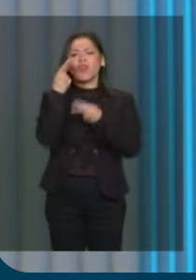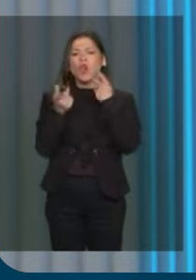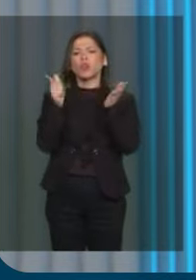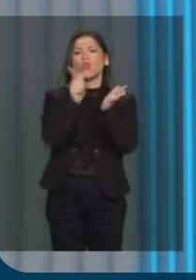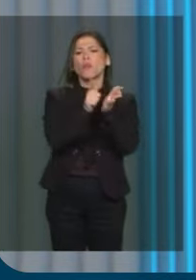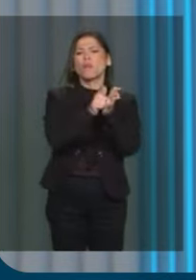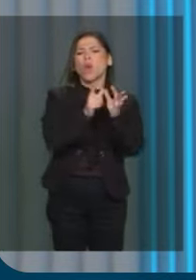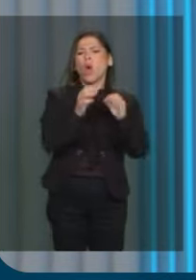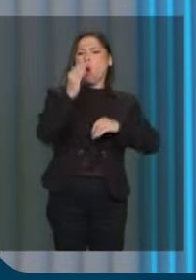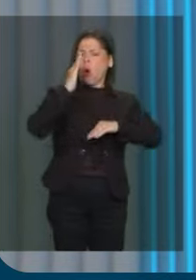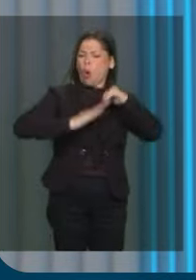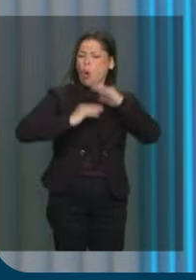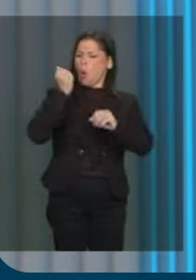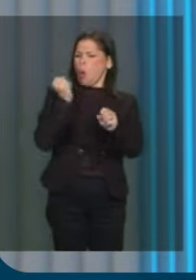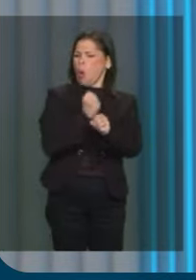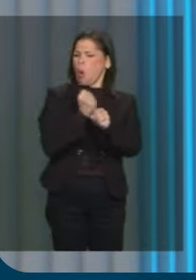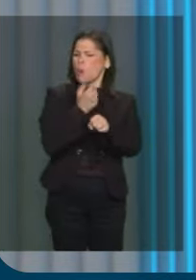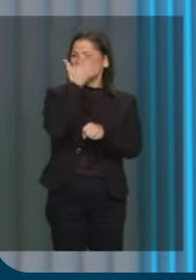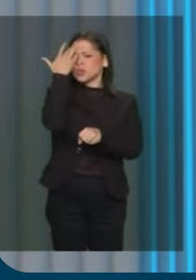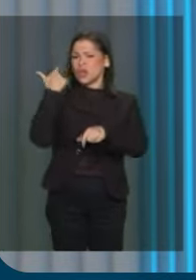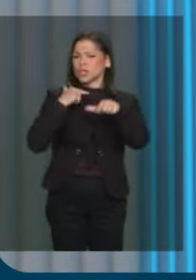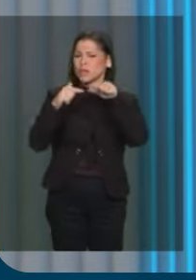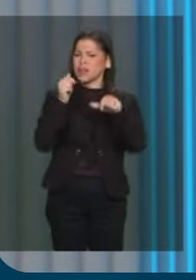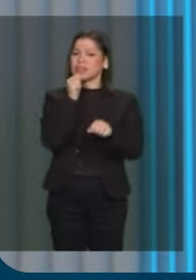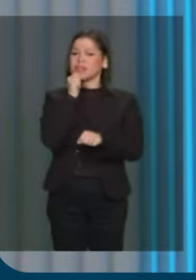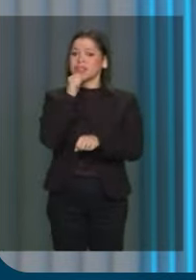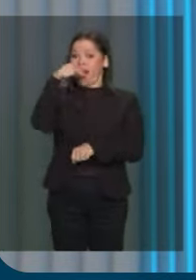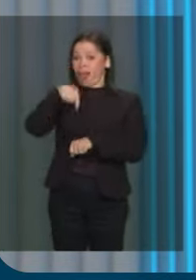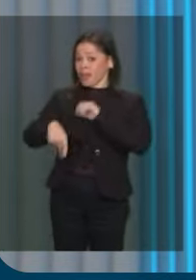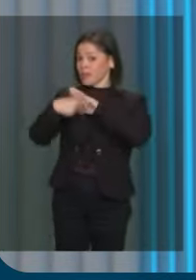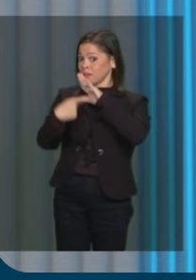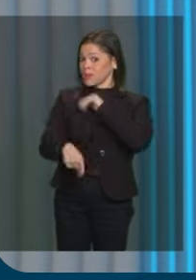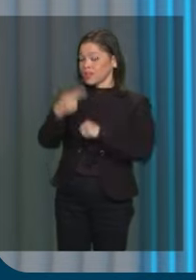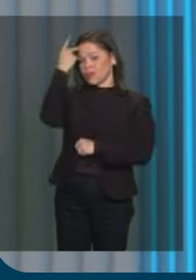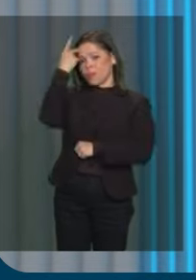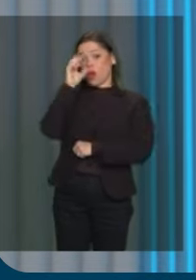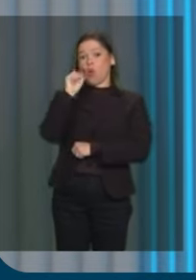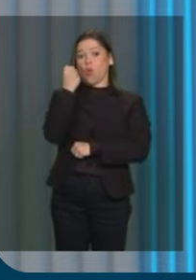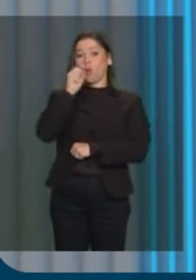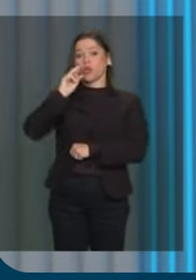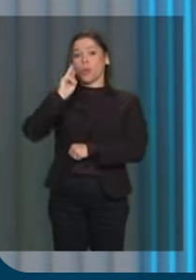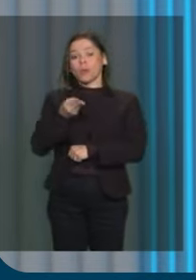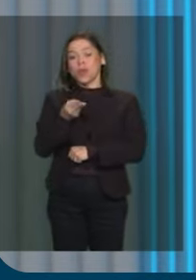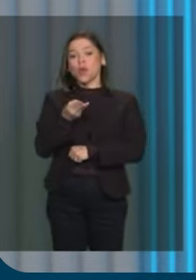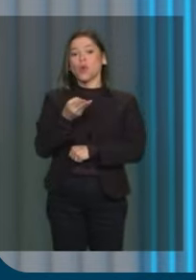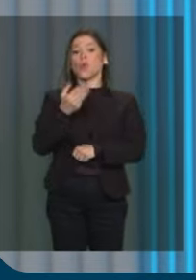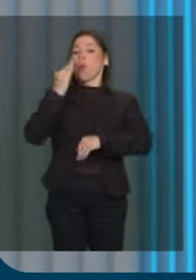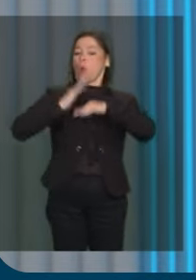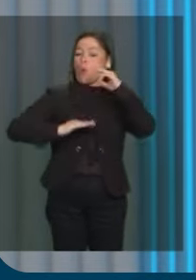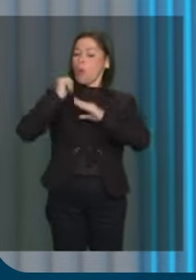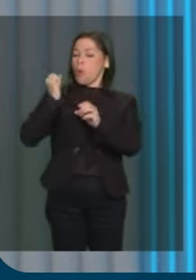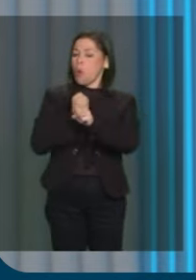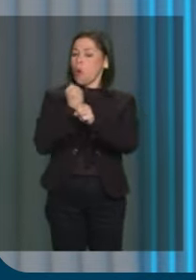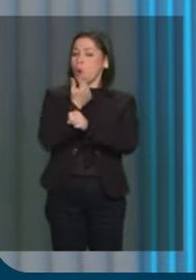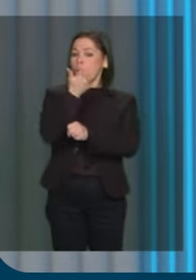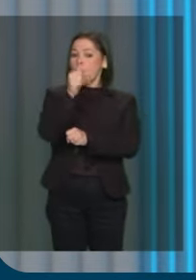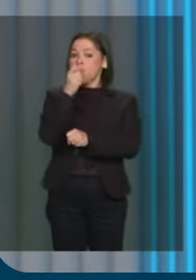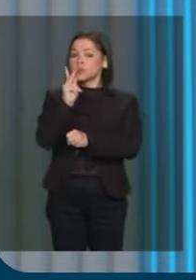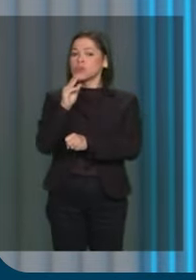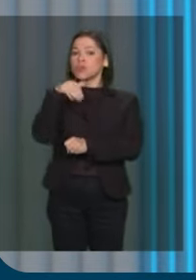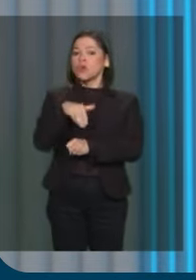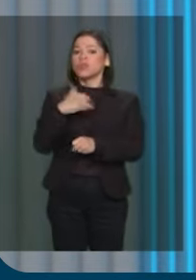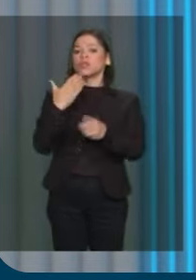ainda não tem obra não tem pessoas trabalhando já aqui em São Paulo não nós temos 8 mil obras pessoal de mil quilômetros de estradas